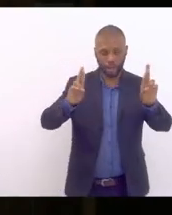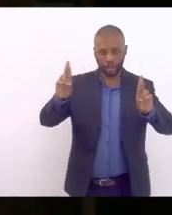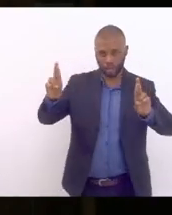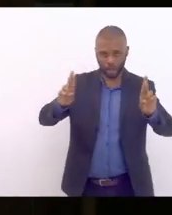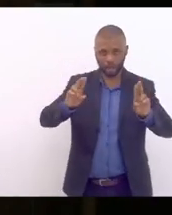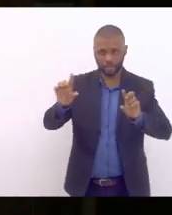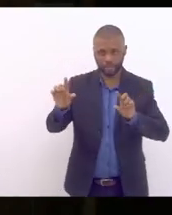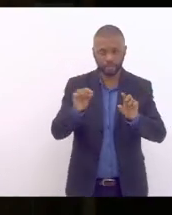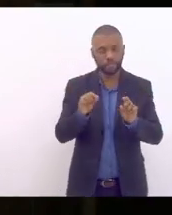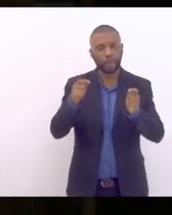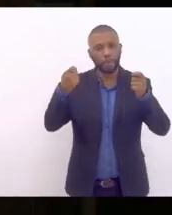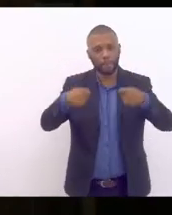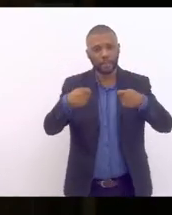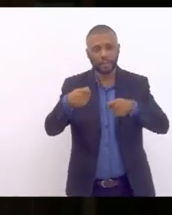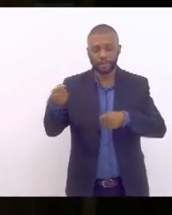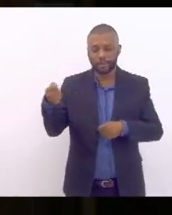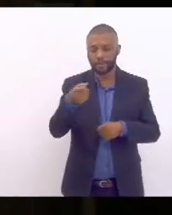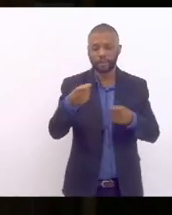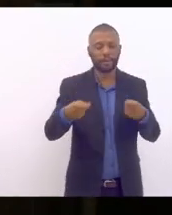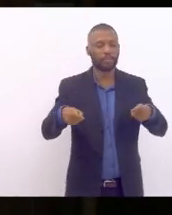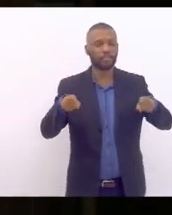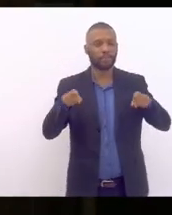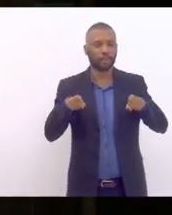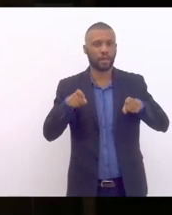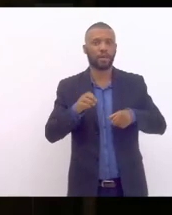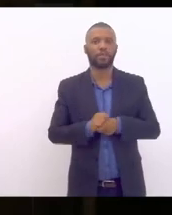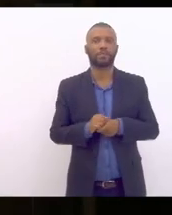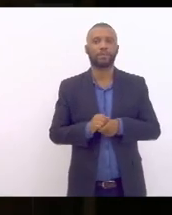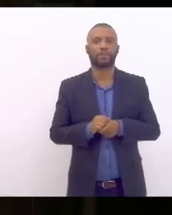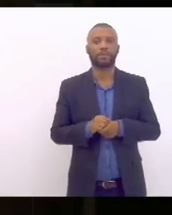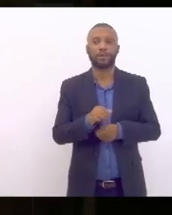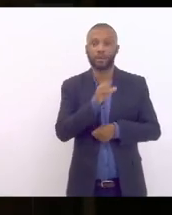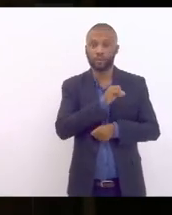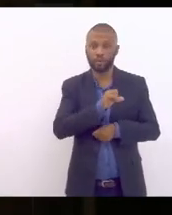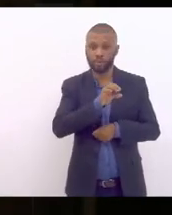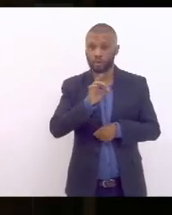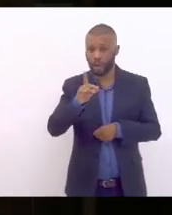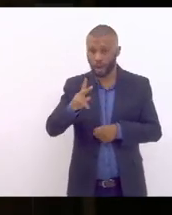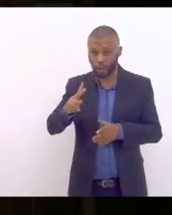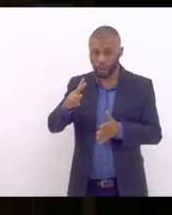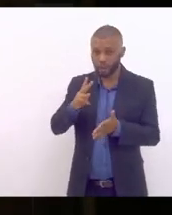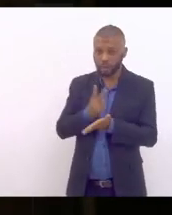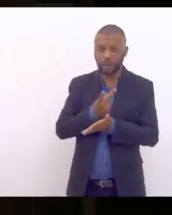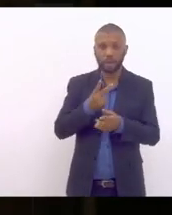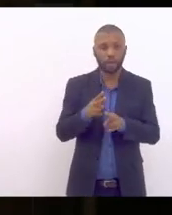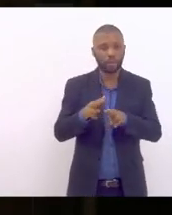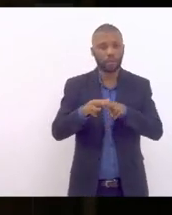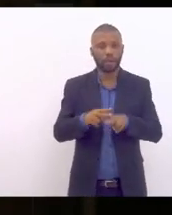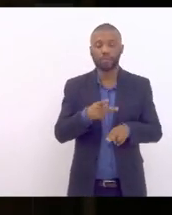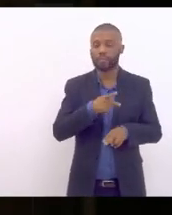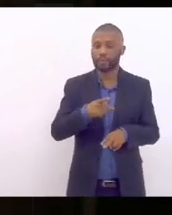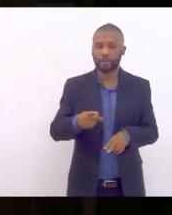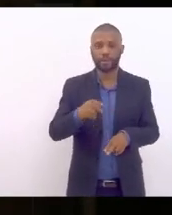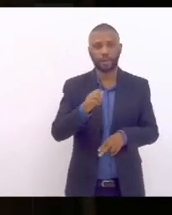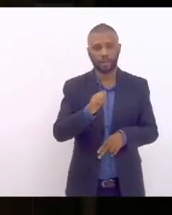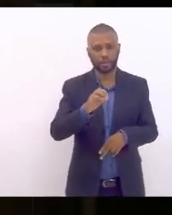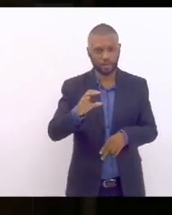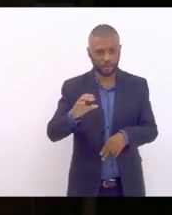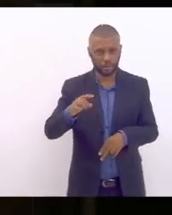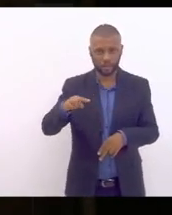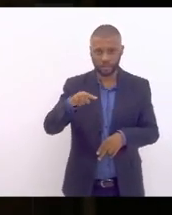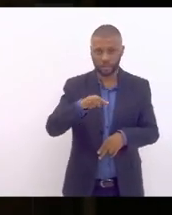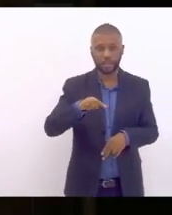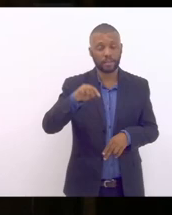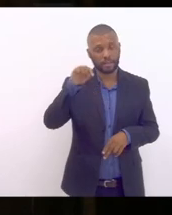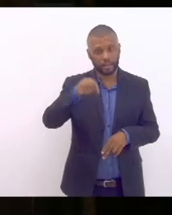eleitos sejam postados e aqui no estado do Rio de Janeiro isso só ocorreu por conta do presidente André Ceciliano E